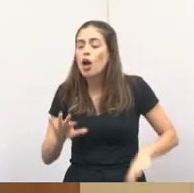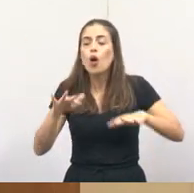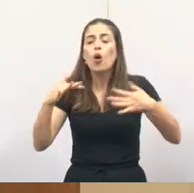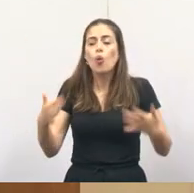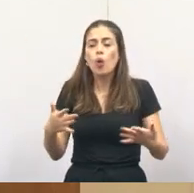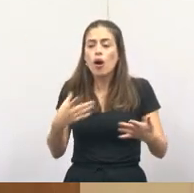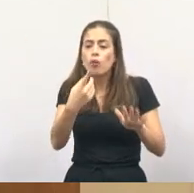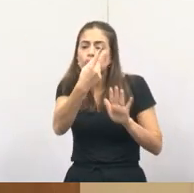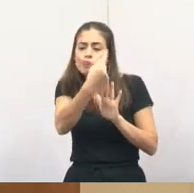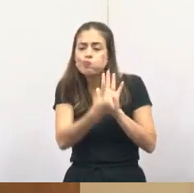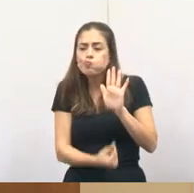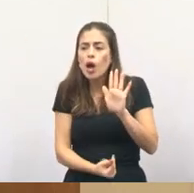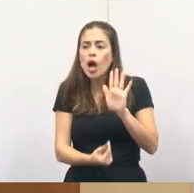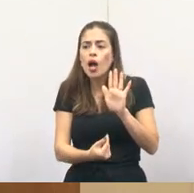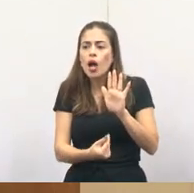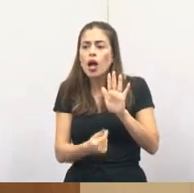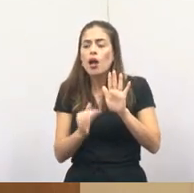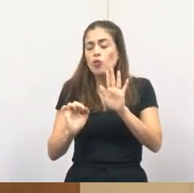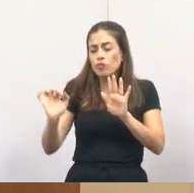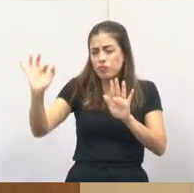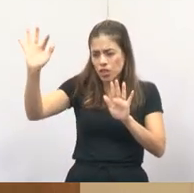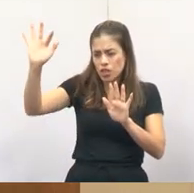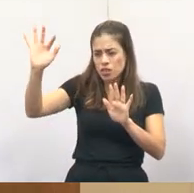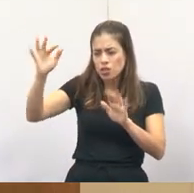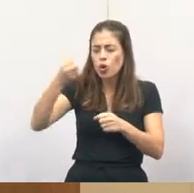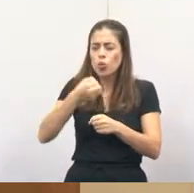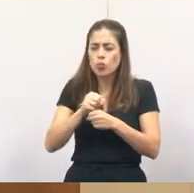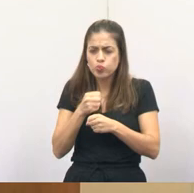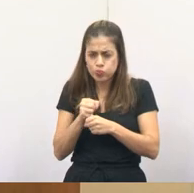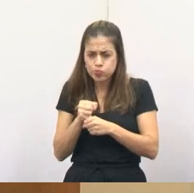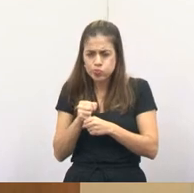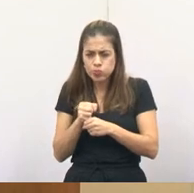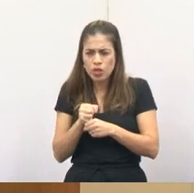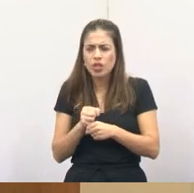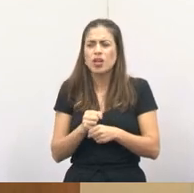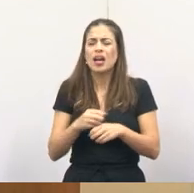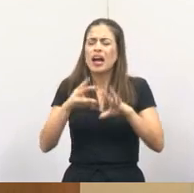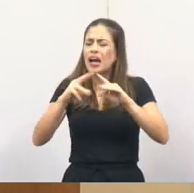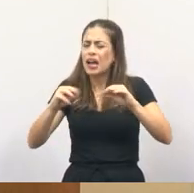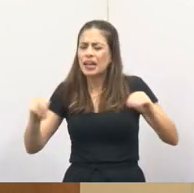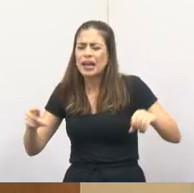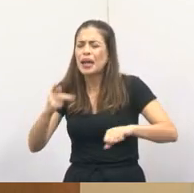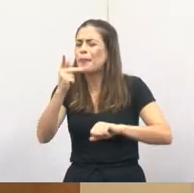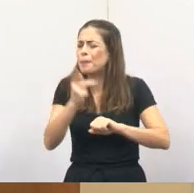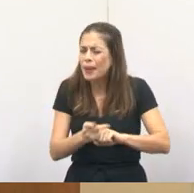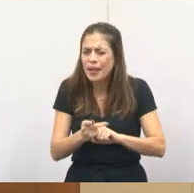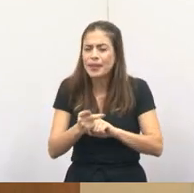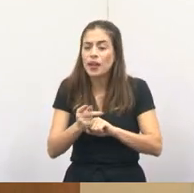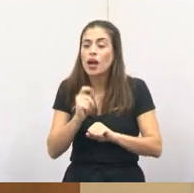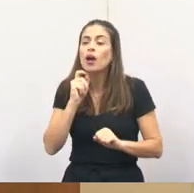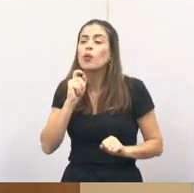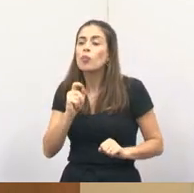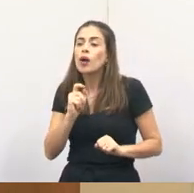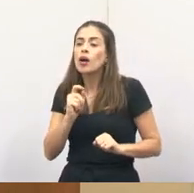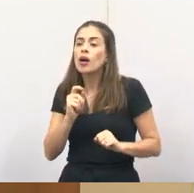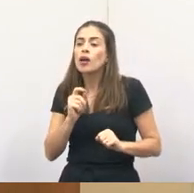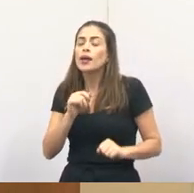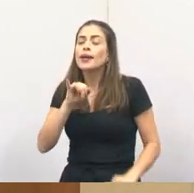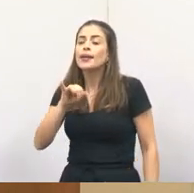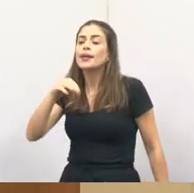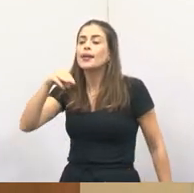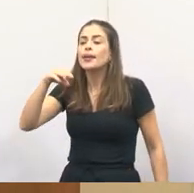calcular a inflação da construção civil que é o aumento da Areia da Pedra da mão de obra na construção civil se calcula pelo